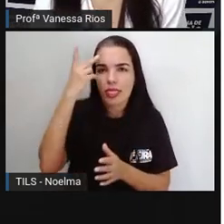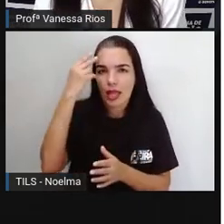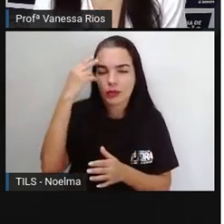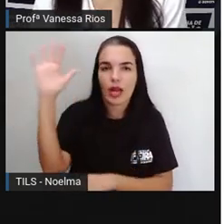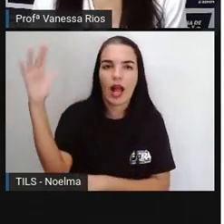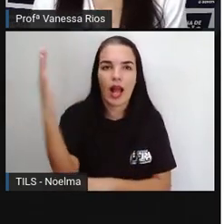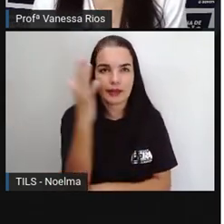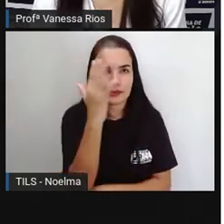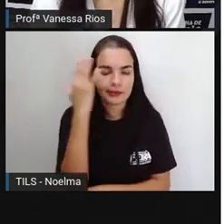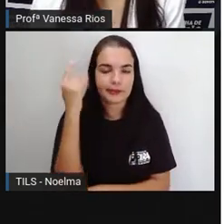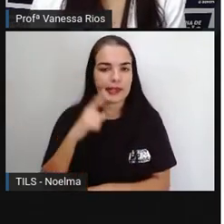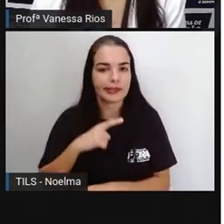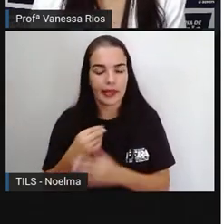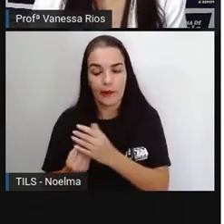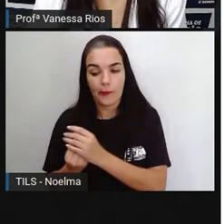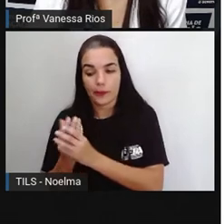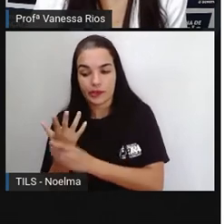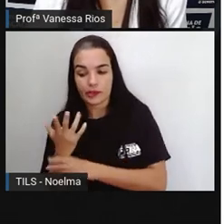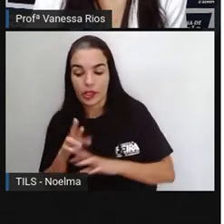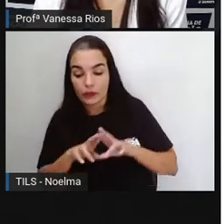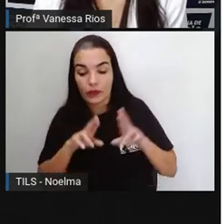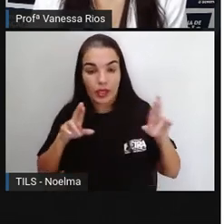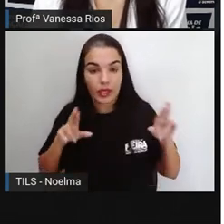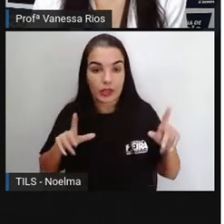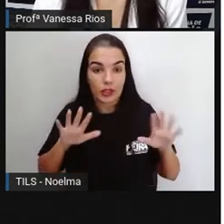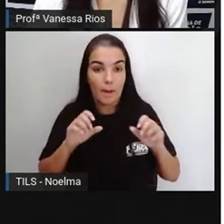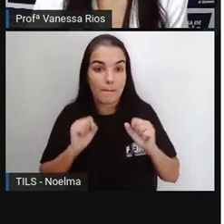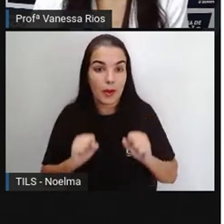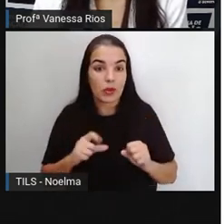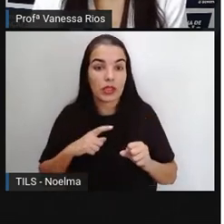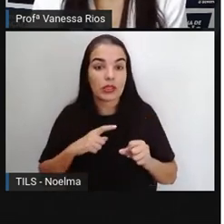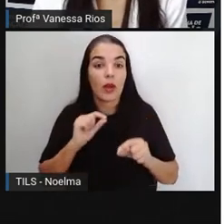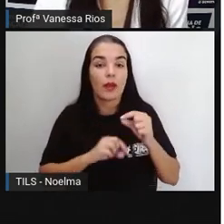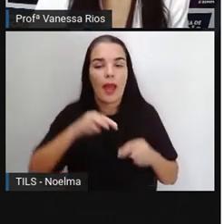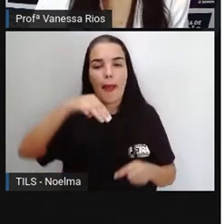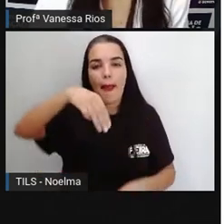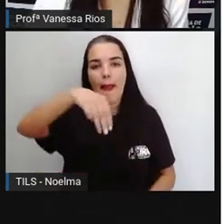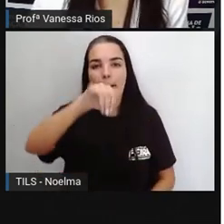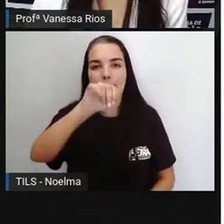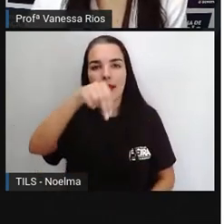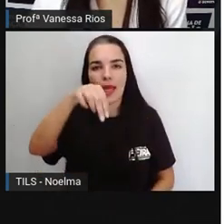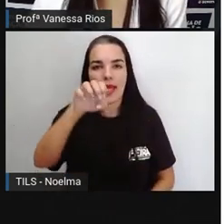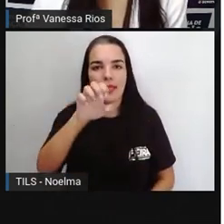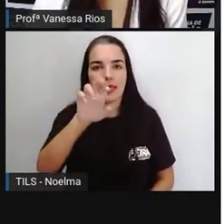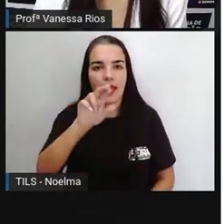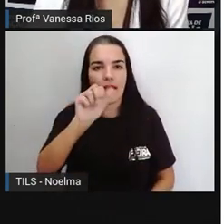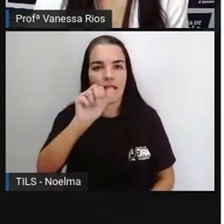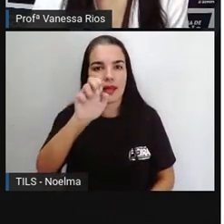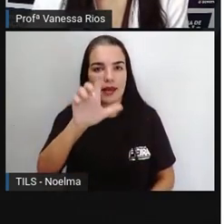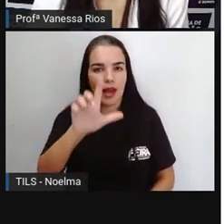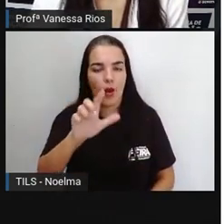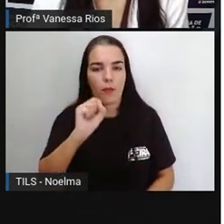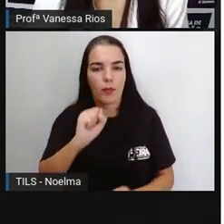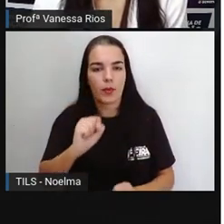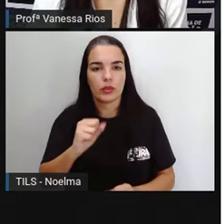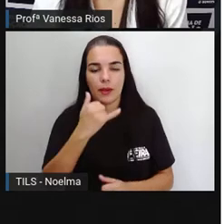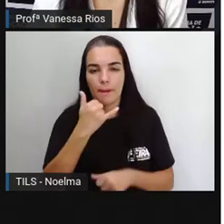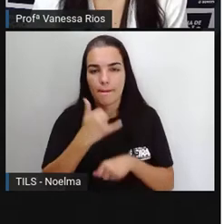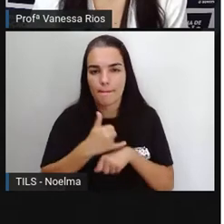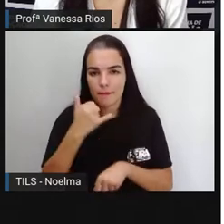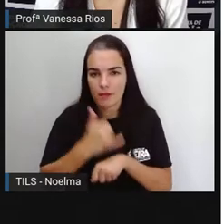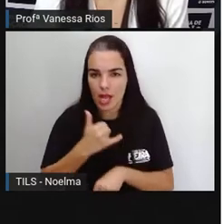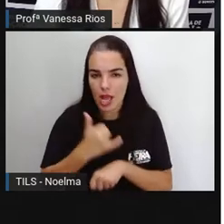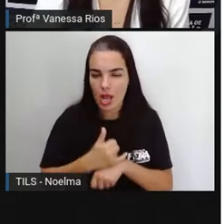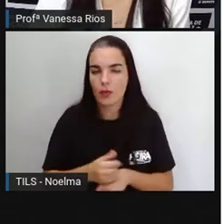origens diferentes. Podem ter, por exemplo, origem mineral, como o minério de ferro.